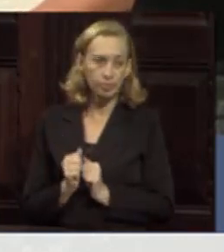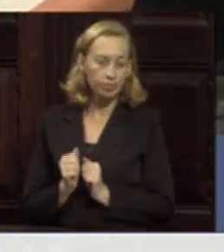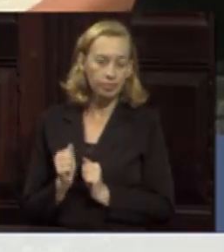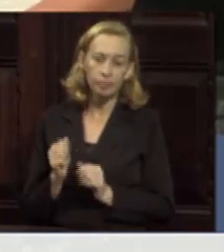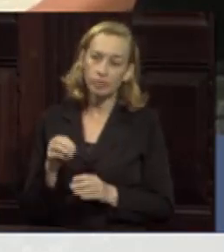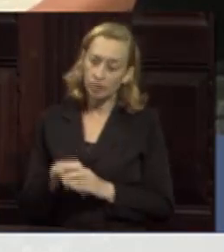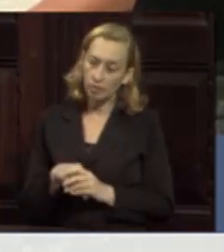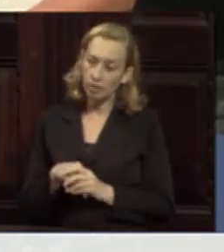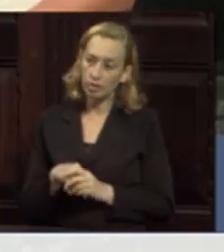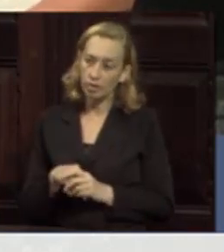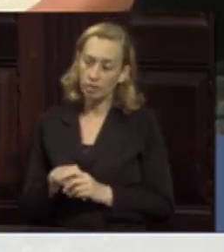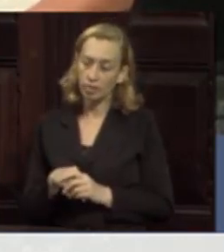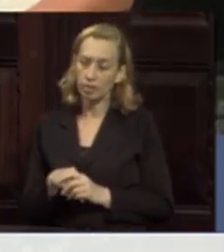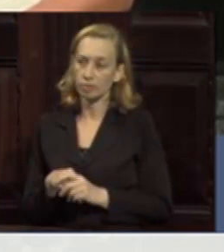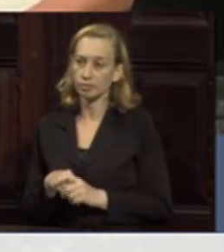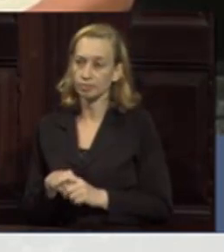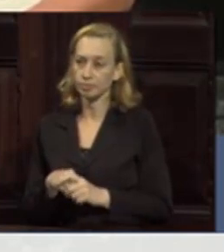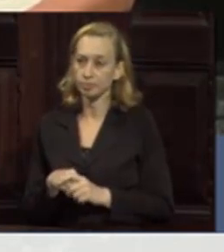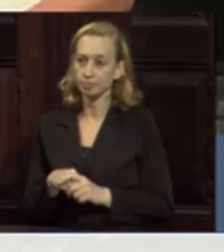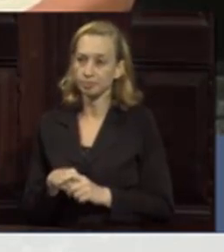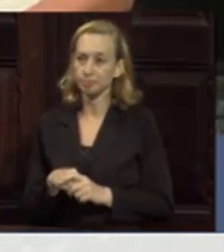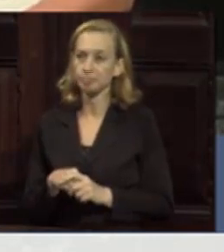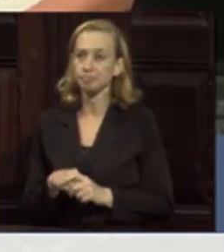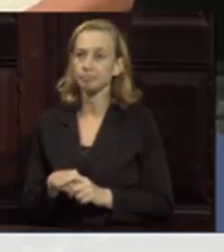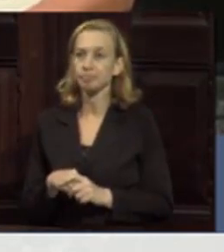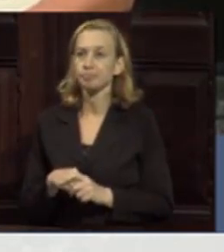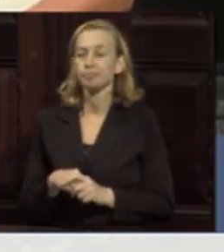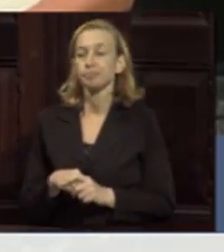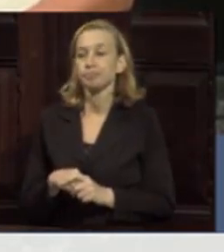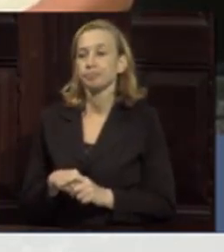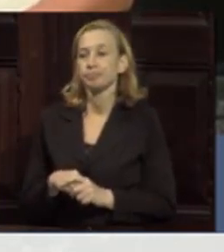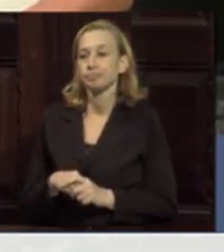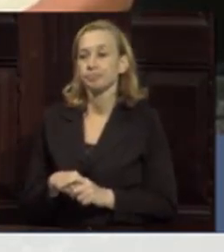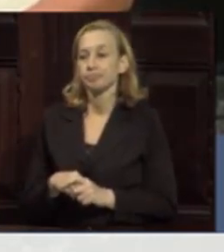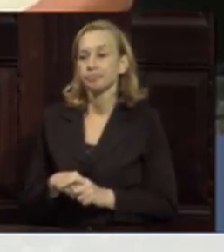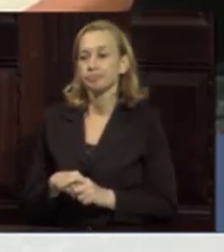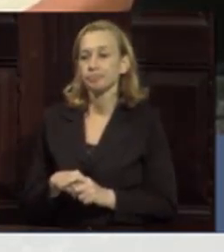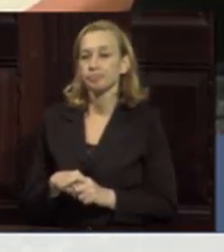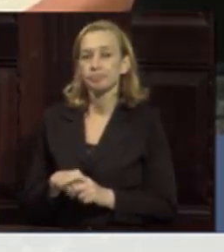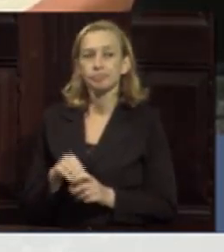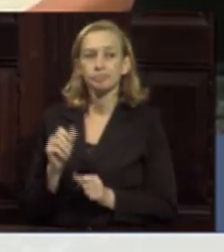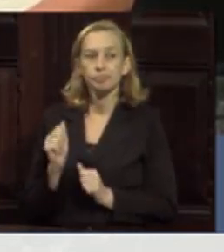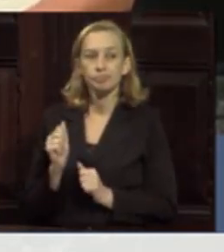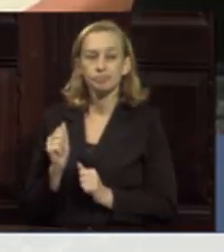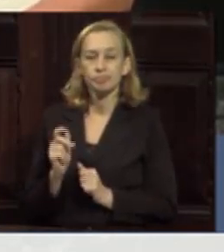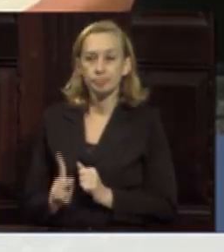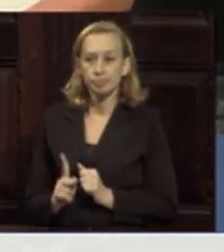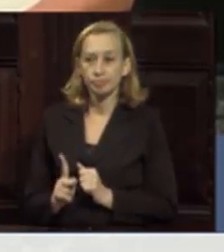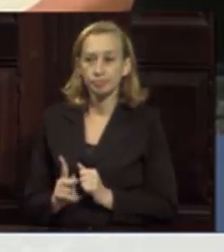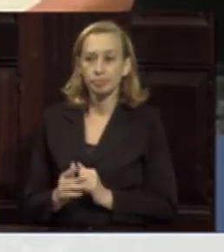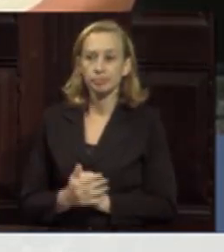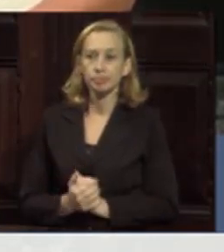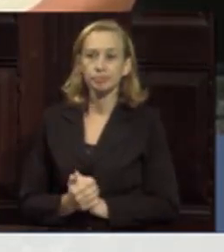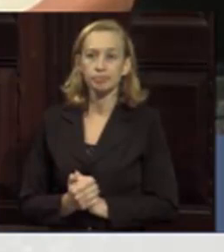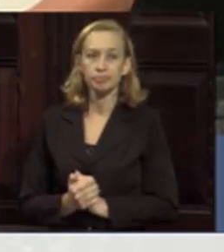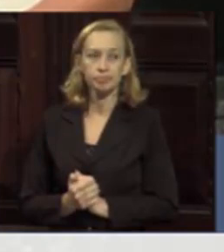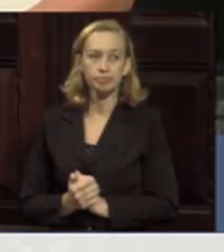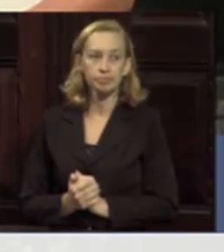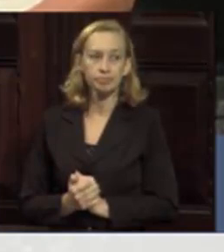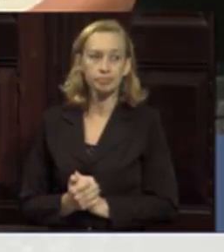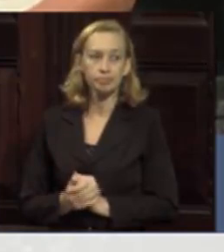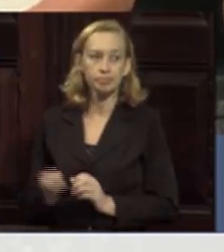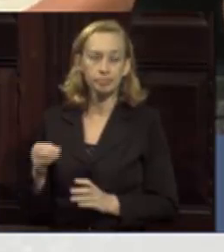Em votação, as emendas com todos os pareceres favoráveis. Senhores que aprovam, permaneçam como estão. Aprovado.